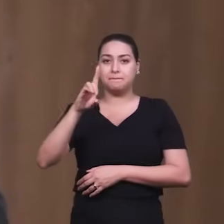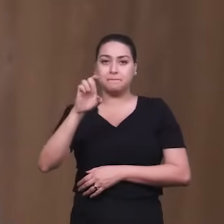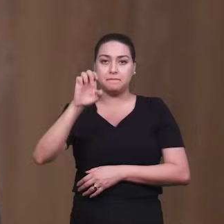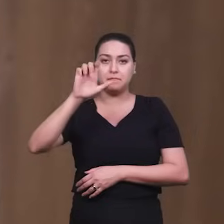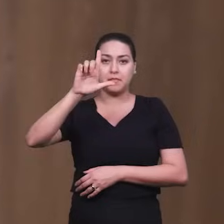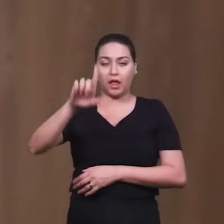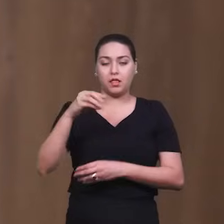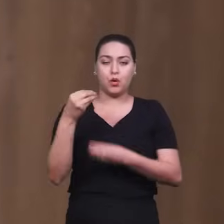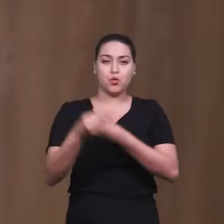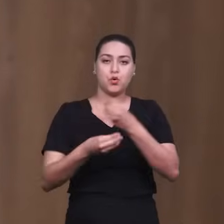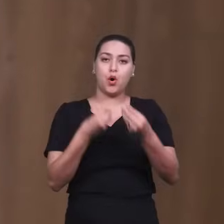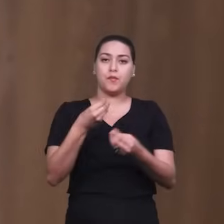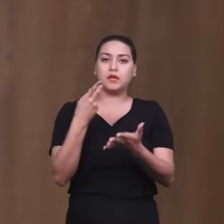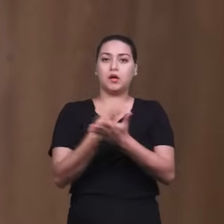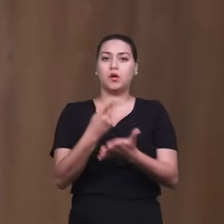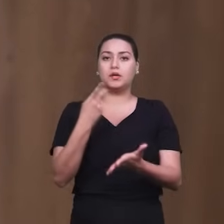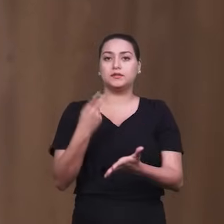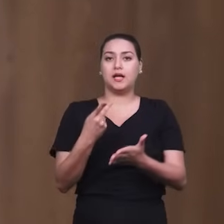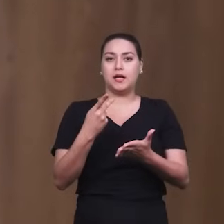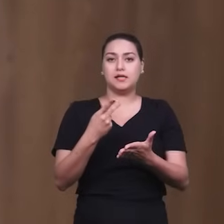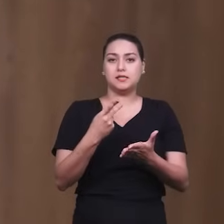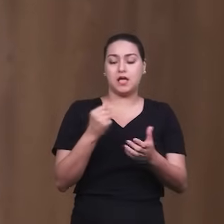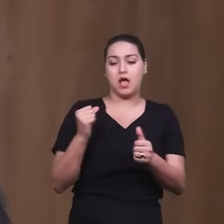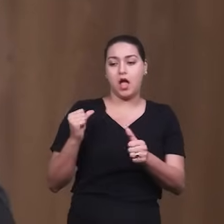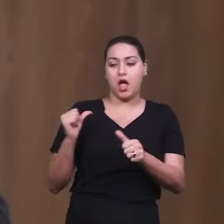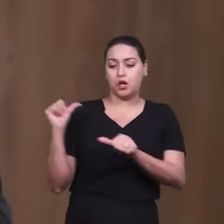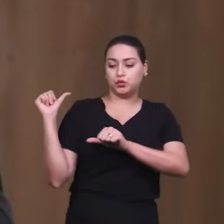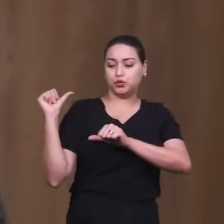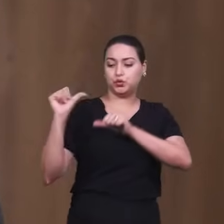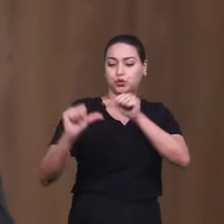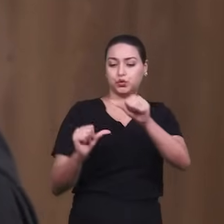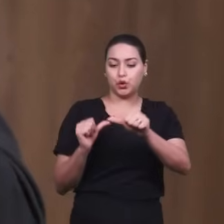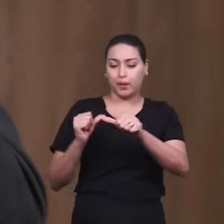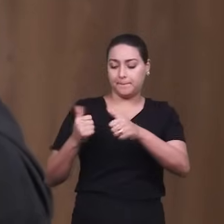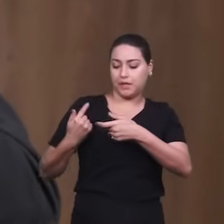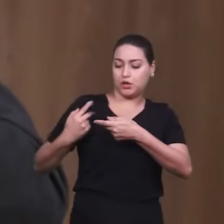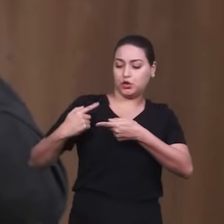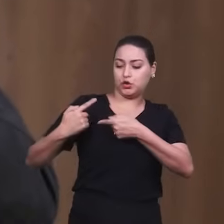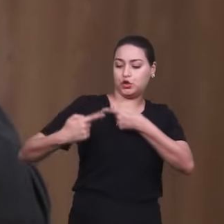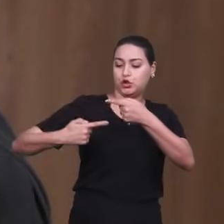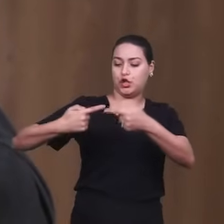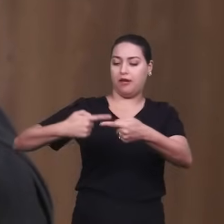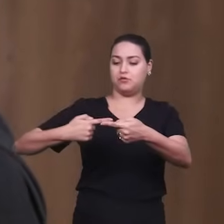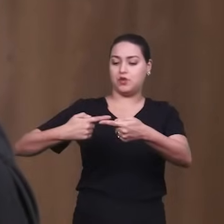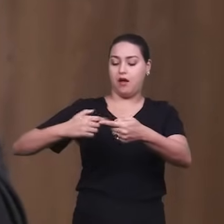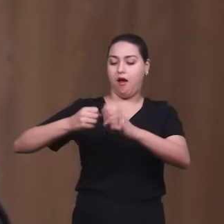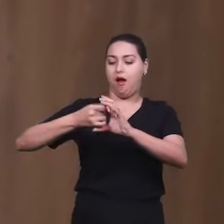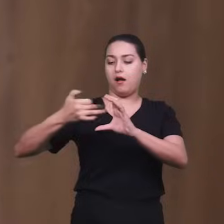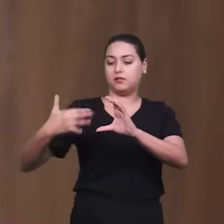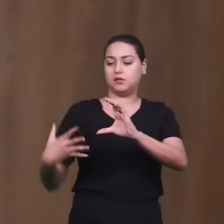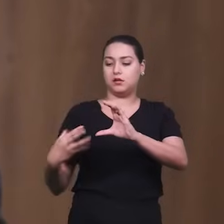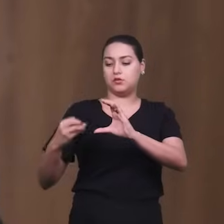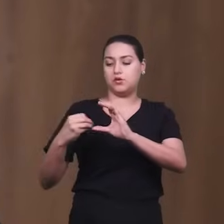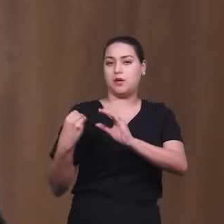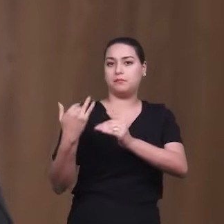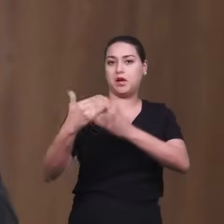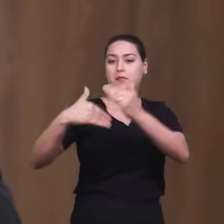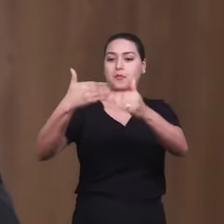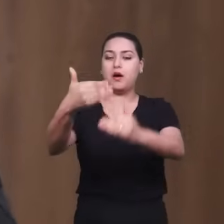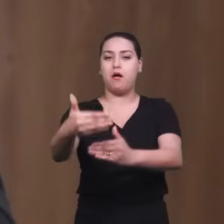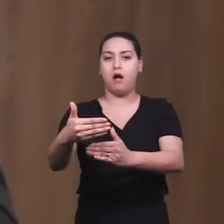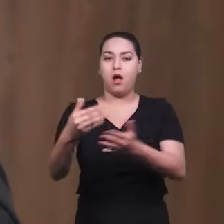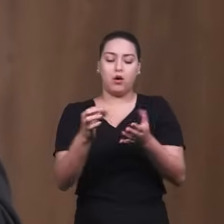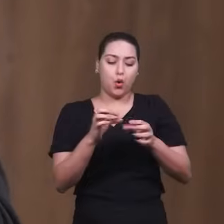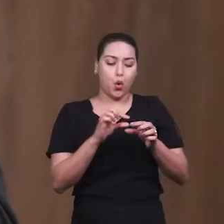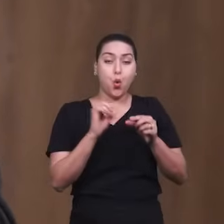das características entre os pais e os filhos. Ele, como o Tiago bem explicou, ele fala ali da utilização